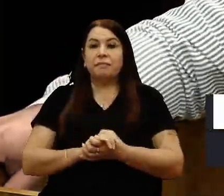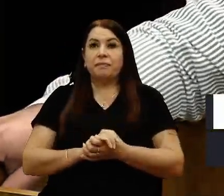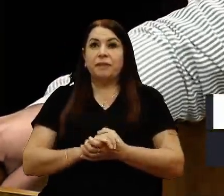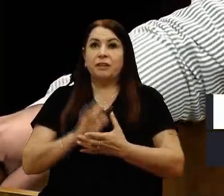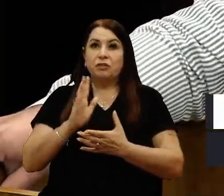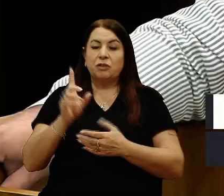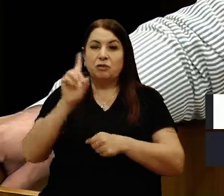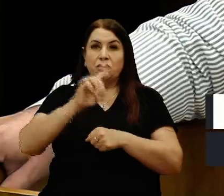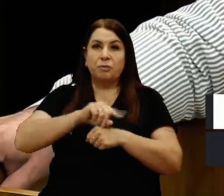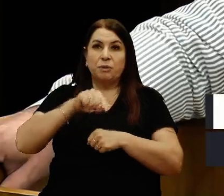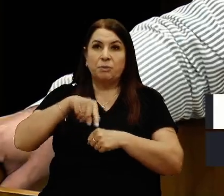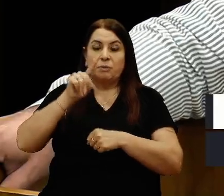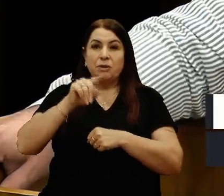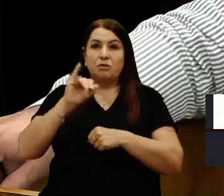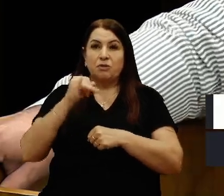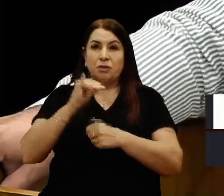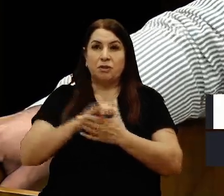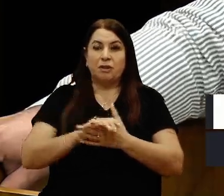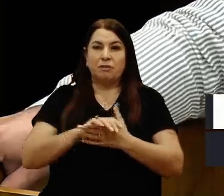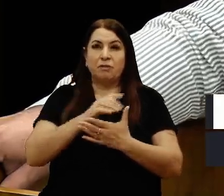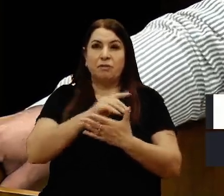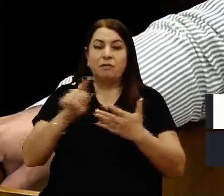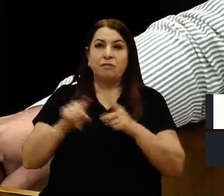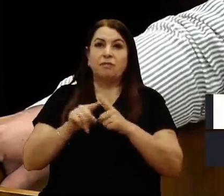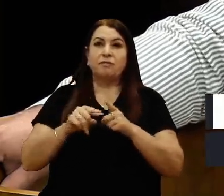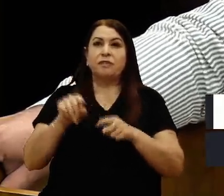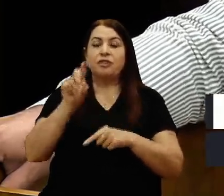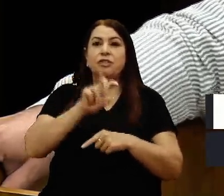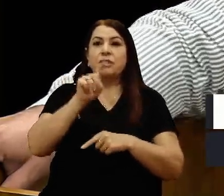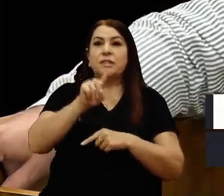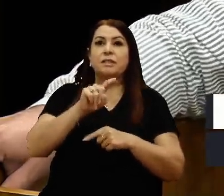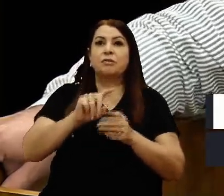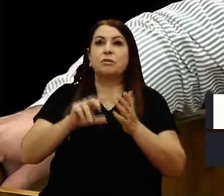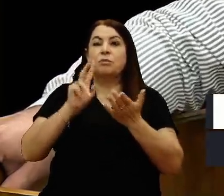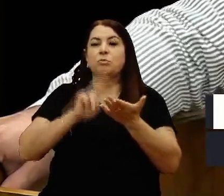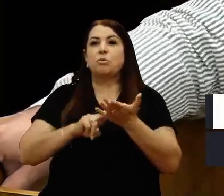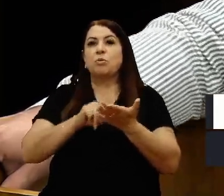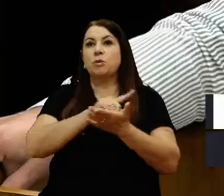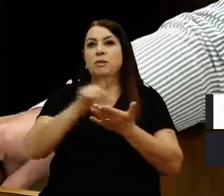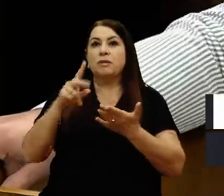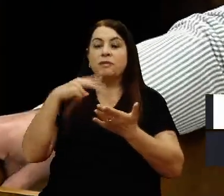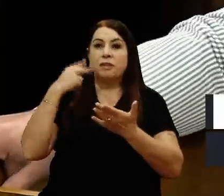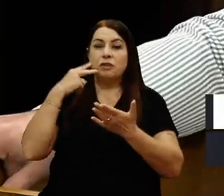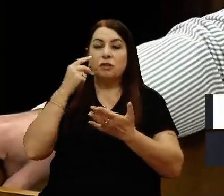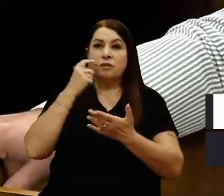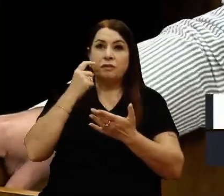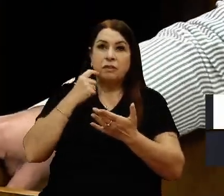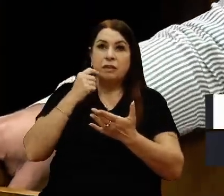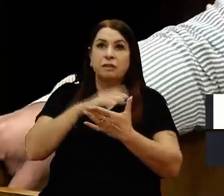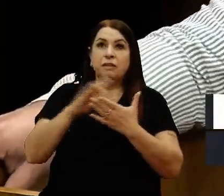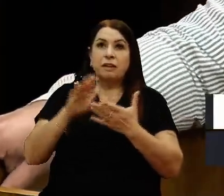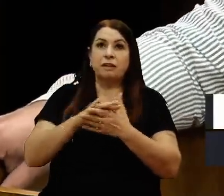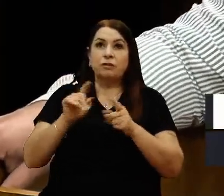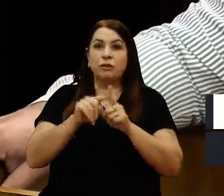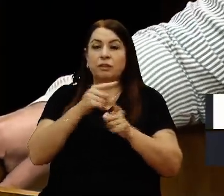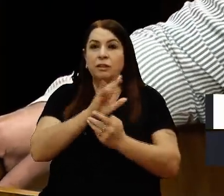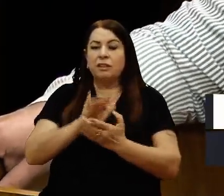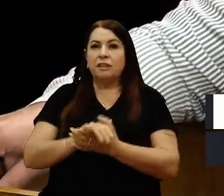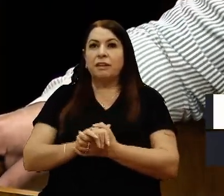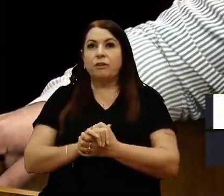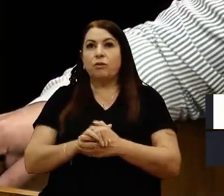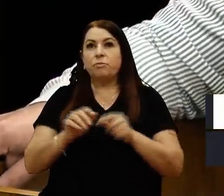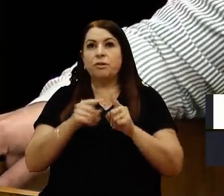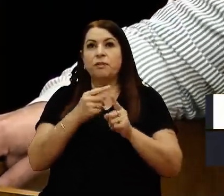já no dia 1º de janeiro, né, vereador? Não, dia 5, a posse do vereador Wagner Petrini em razão